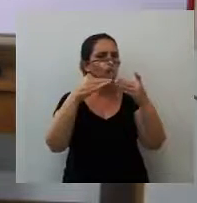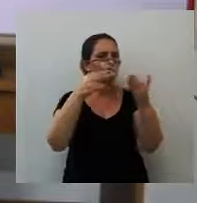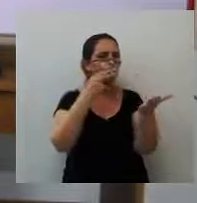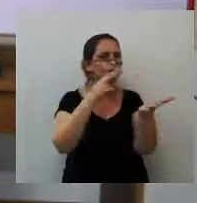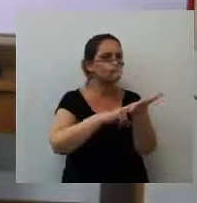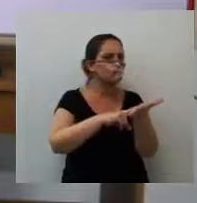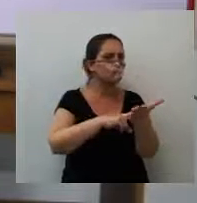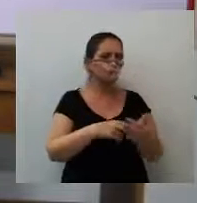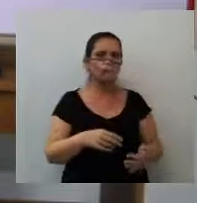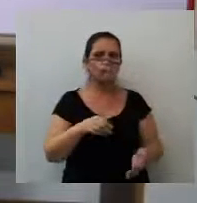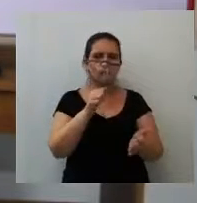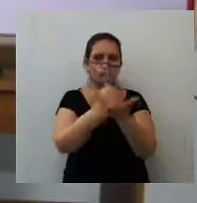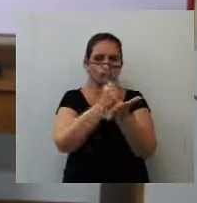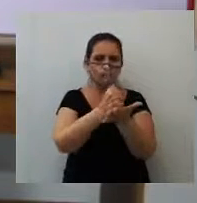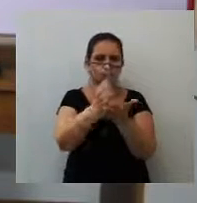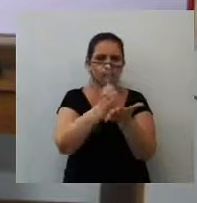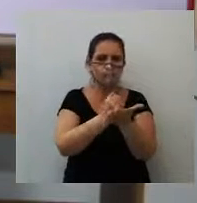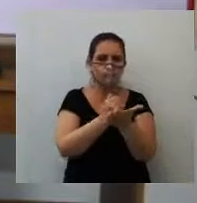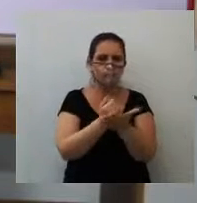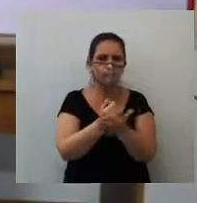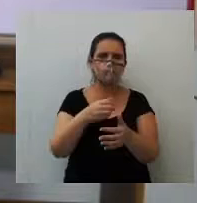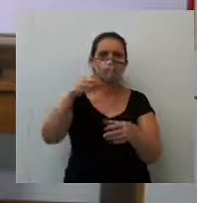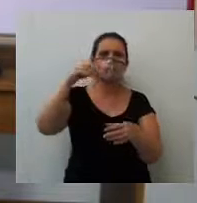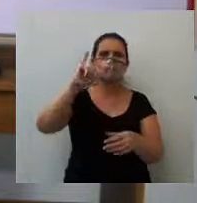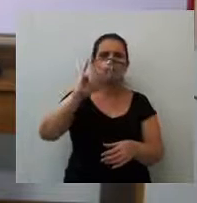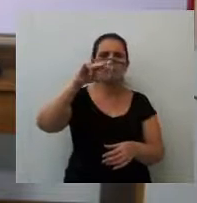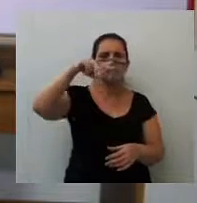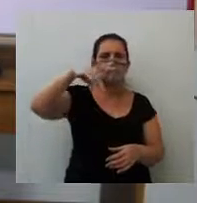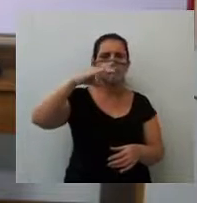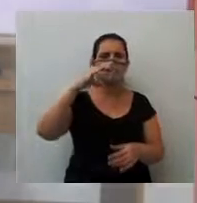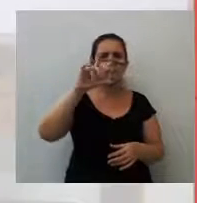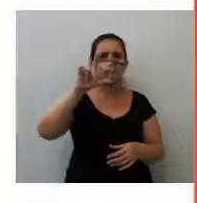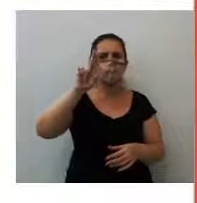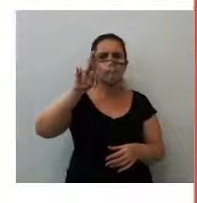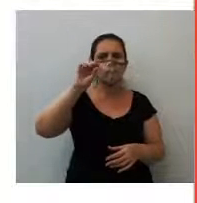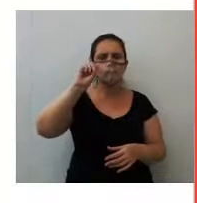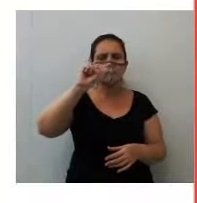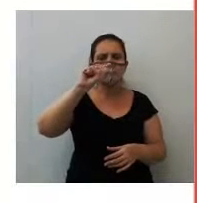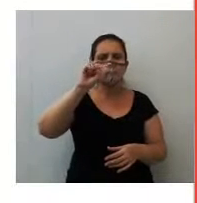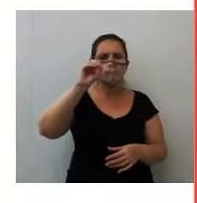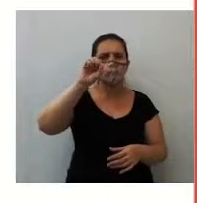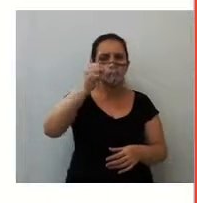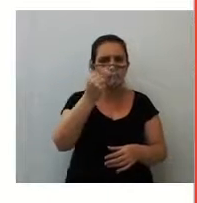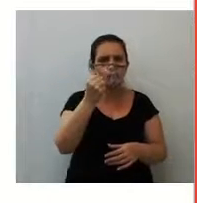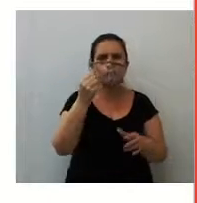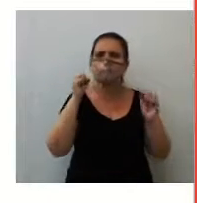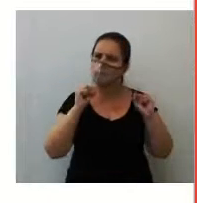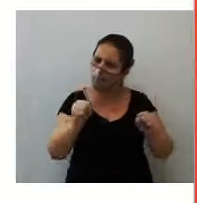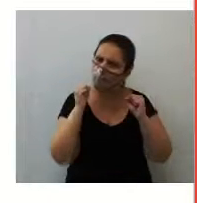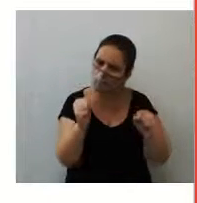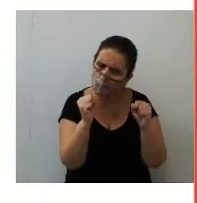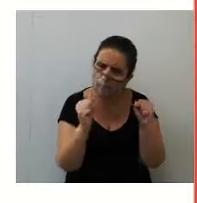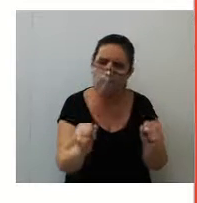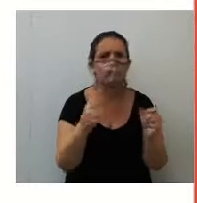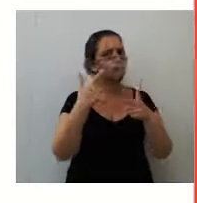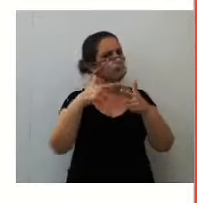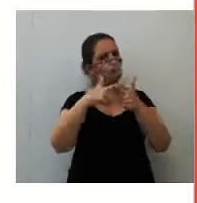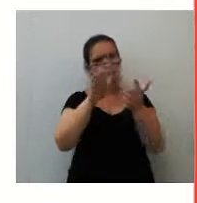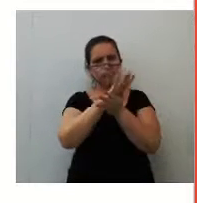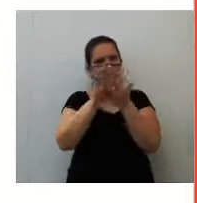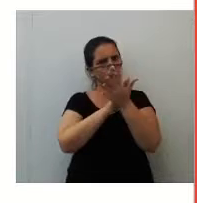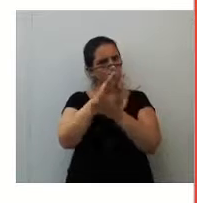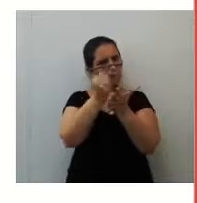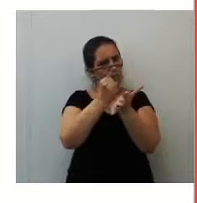antes os documentos estão inclusos sem problema nenhuma palavra incluso o inclusos nessa é